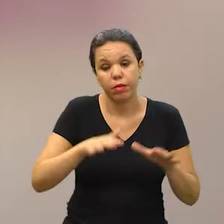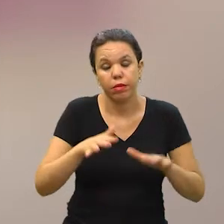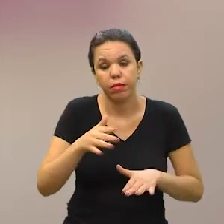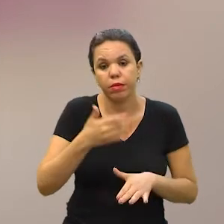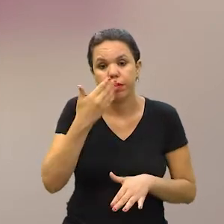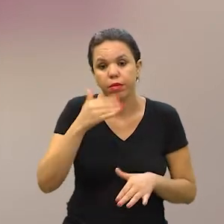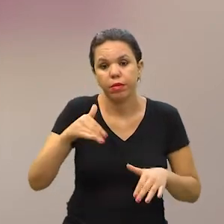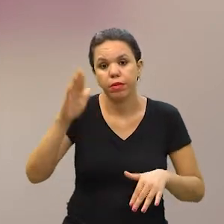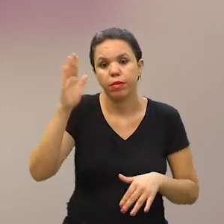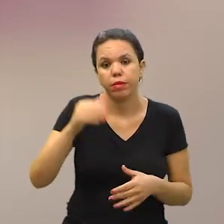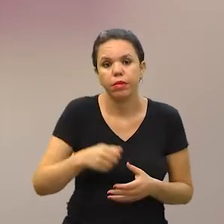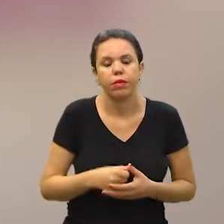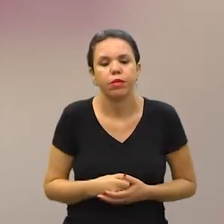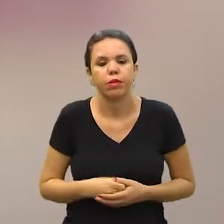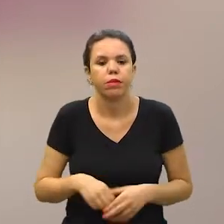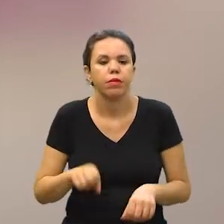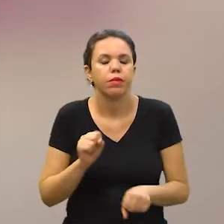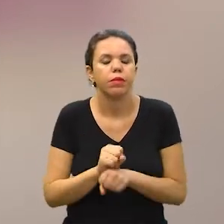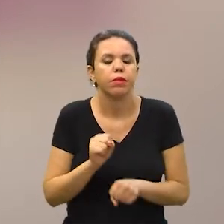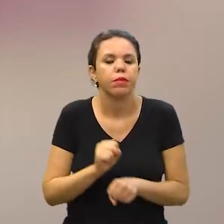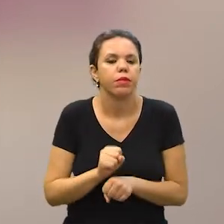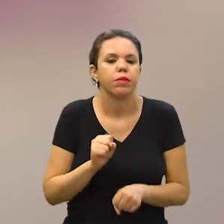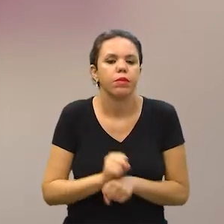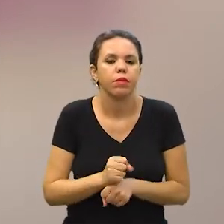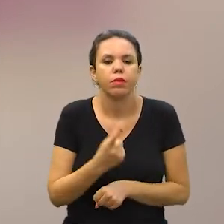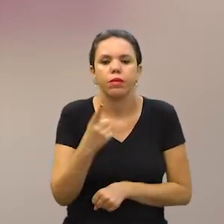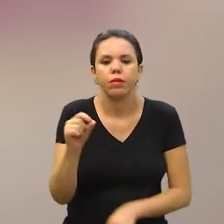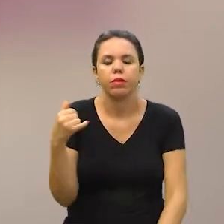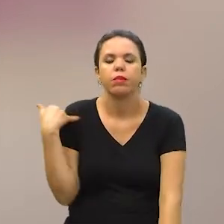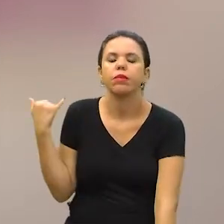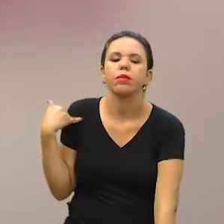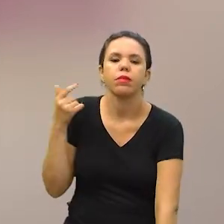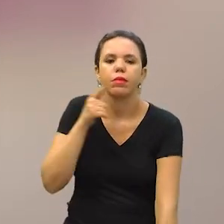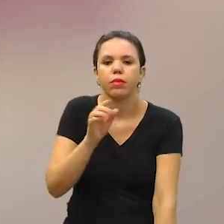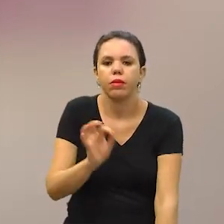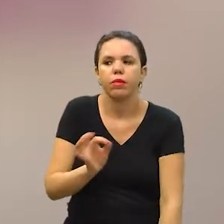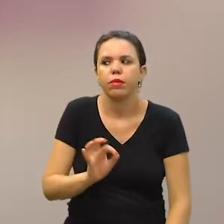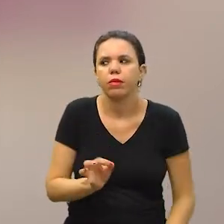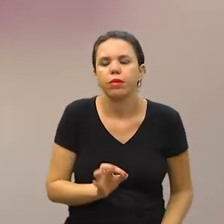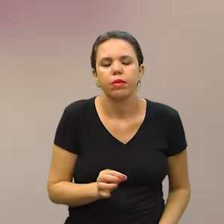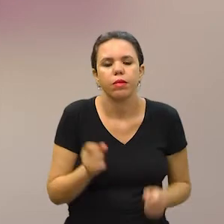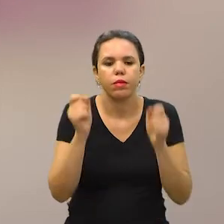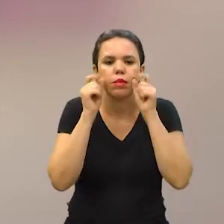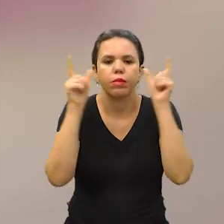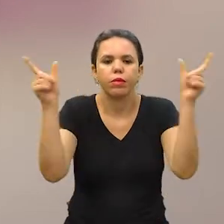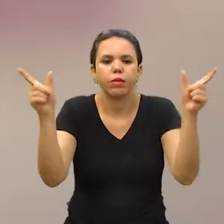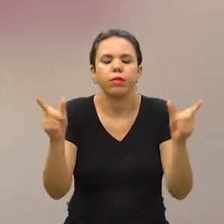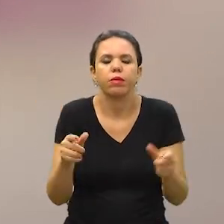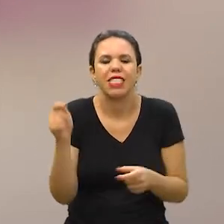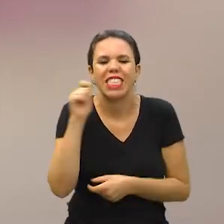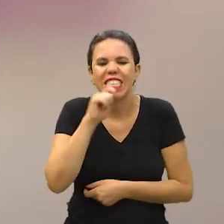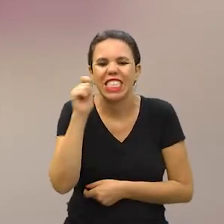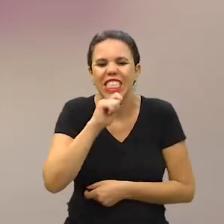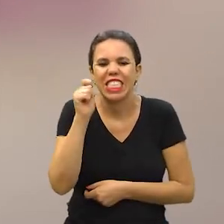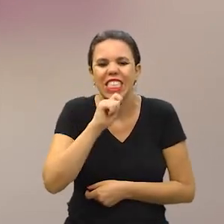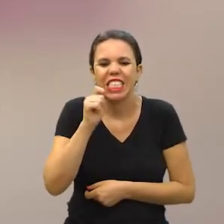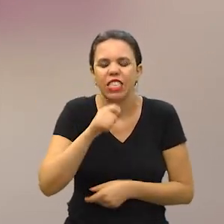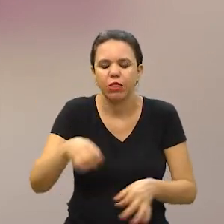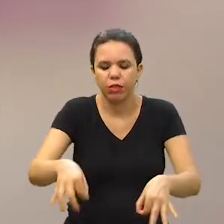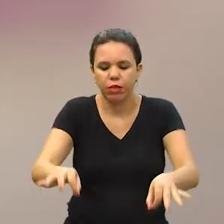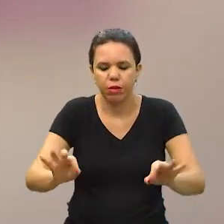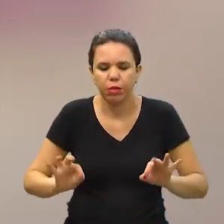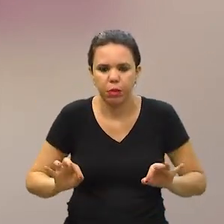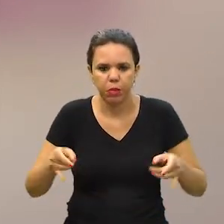vezes até criança maiorzinha, que a gente esperaria isso, lá pelos 10 anos, a criança ela não consegue acordar, escovar os dentes, arrumar